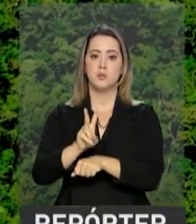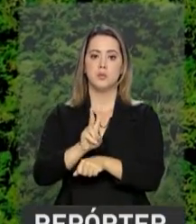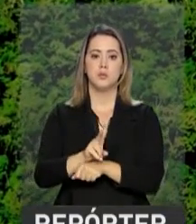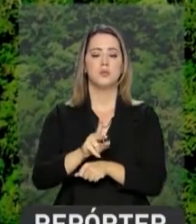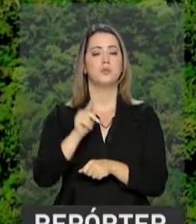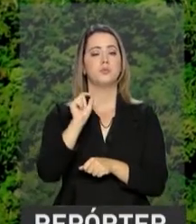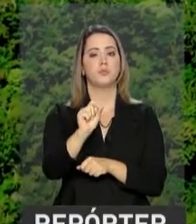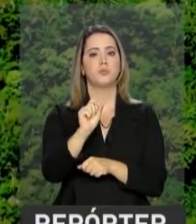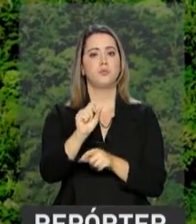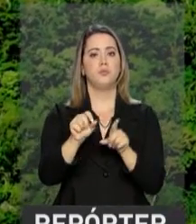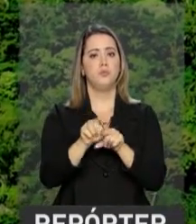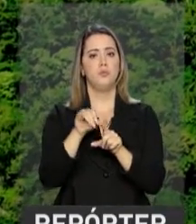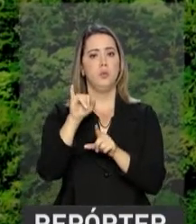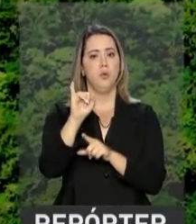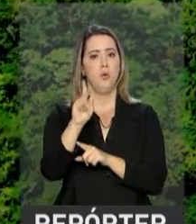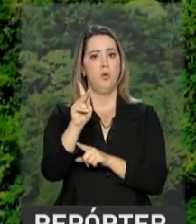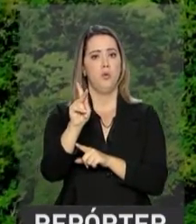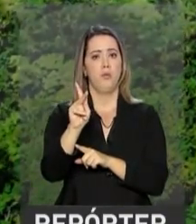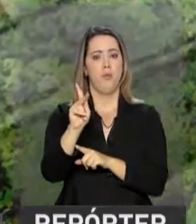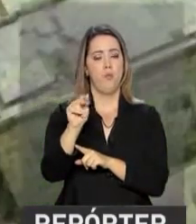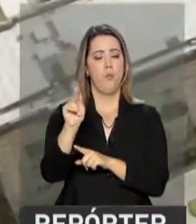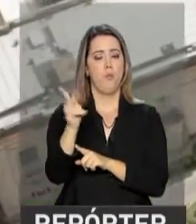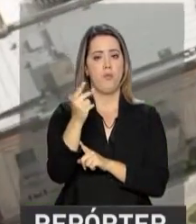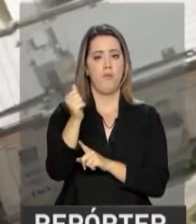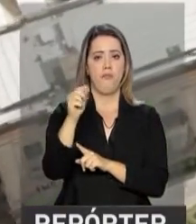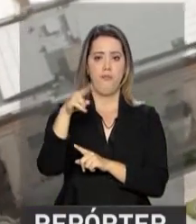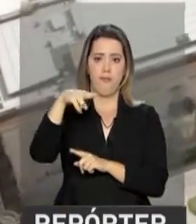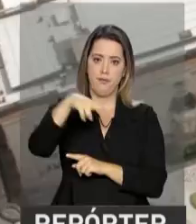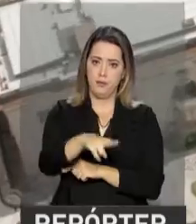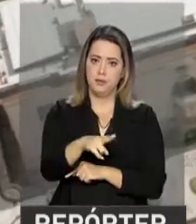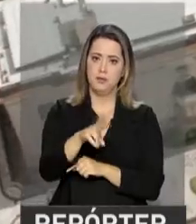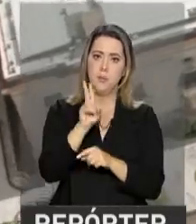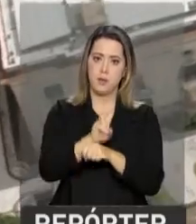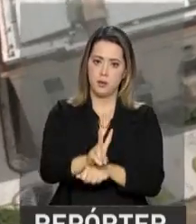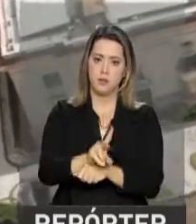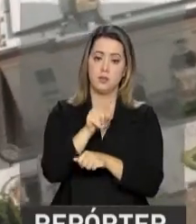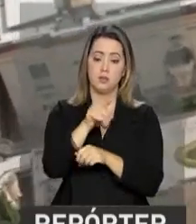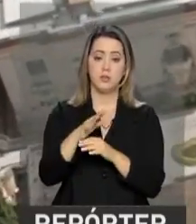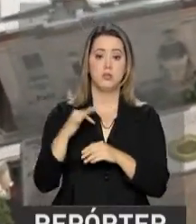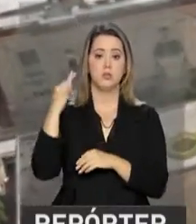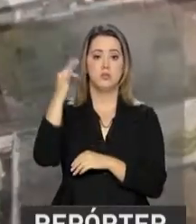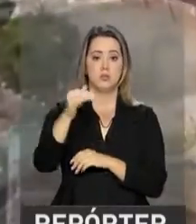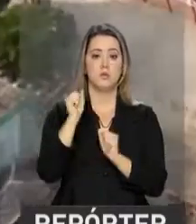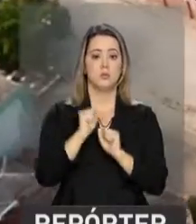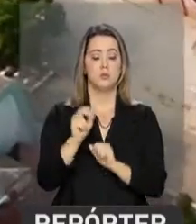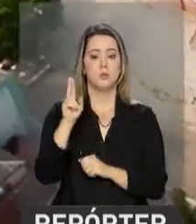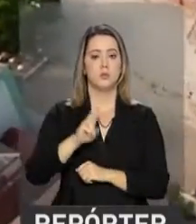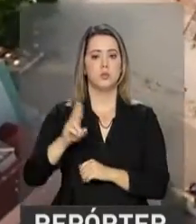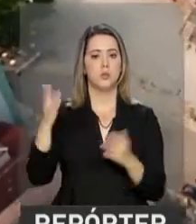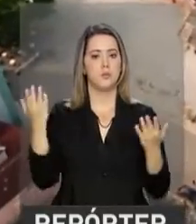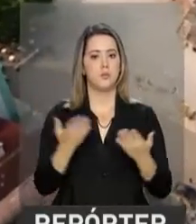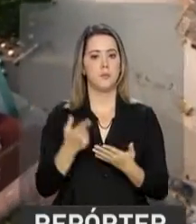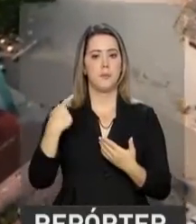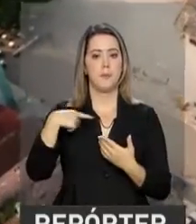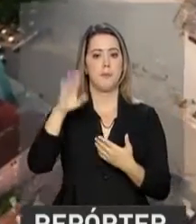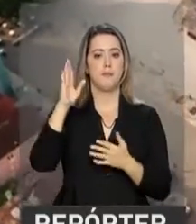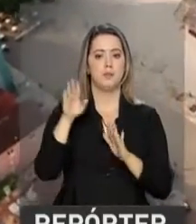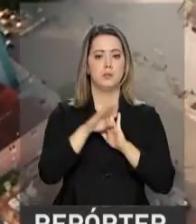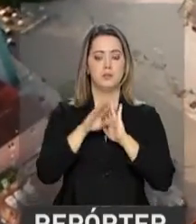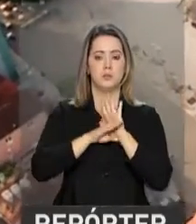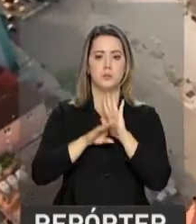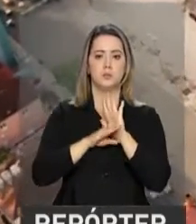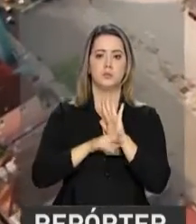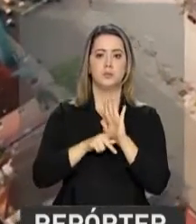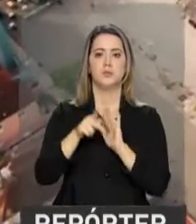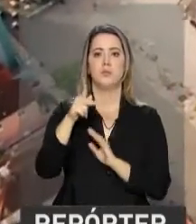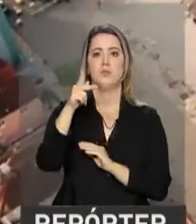patrimônio histórico e artístico nacional o iphan assim vão poder ser usado pelas futuras gerações hoje o maior programa do só é o